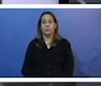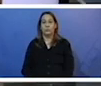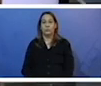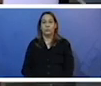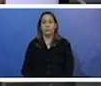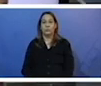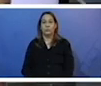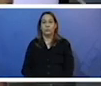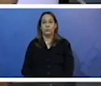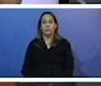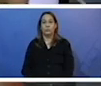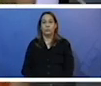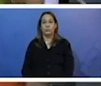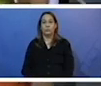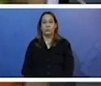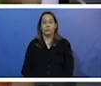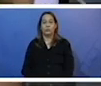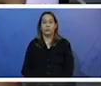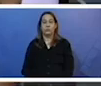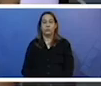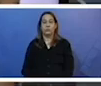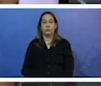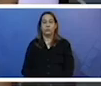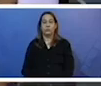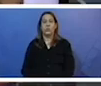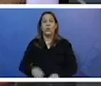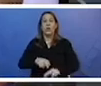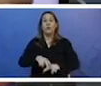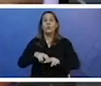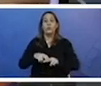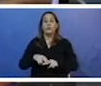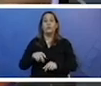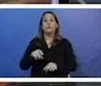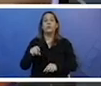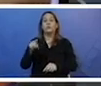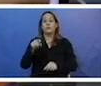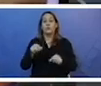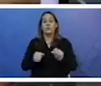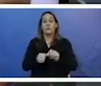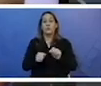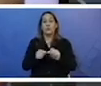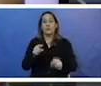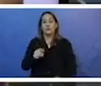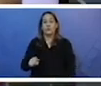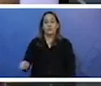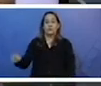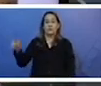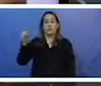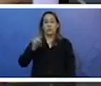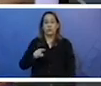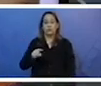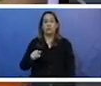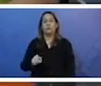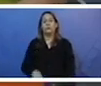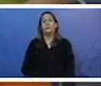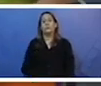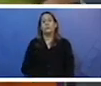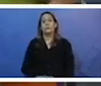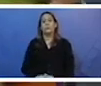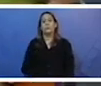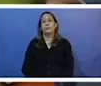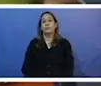fala U. Então, por isso que você circula aí a vogal O.